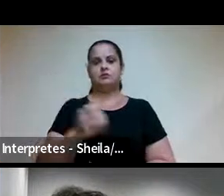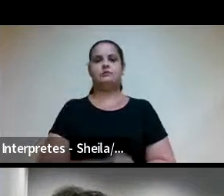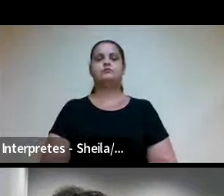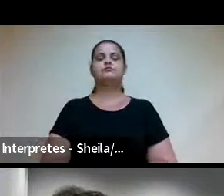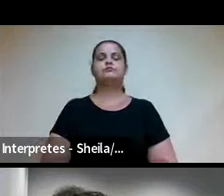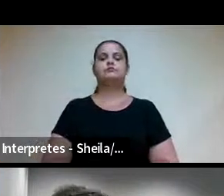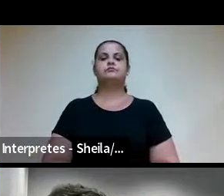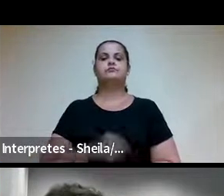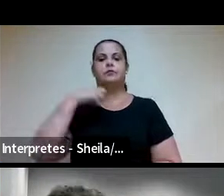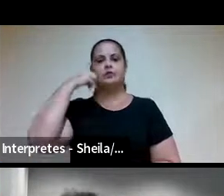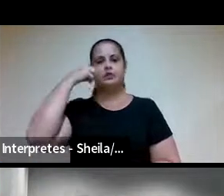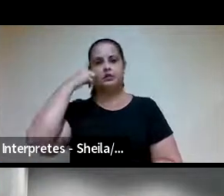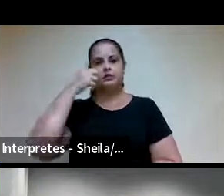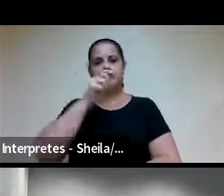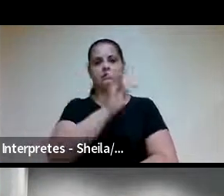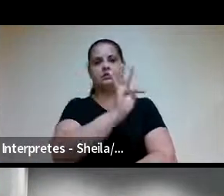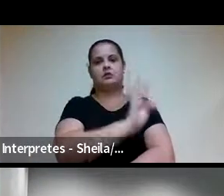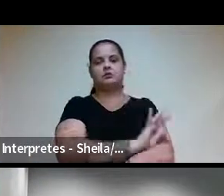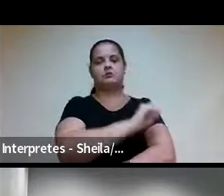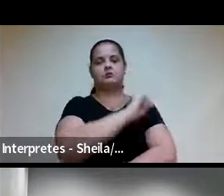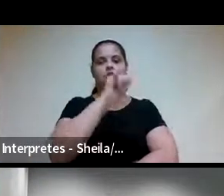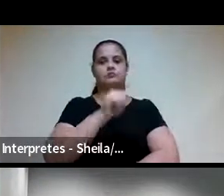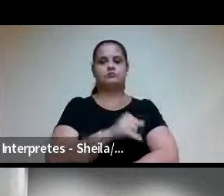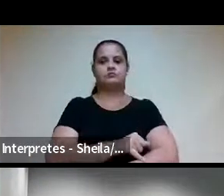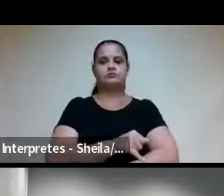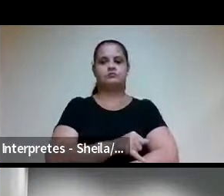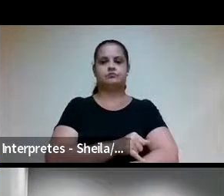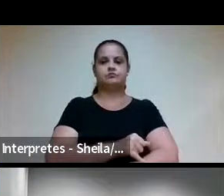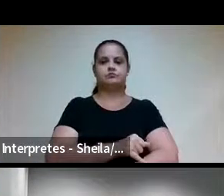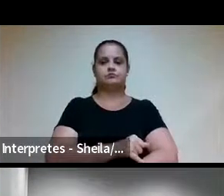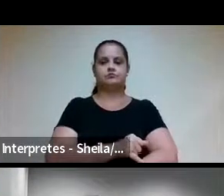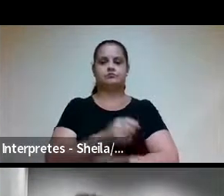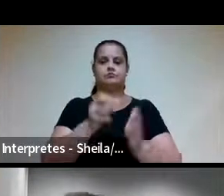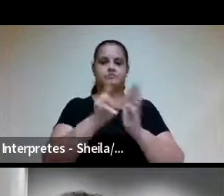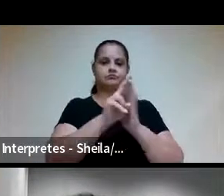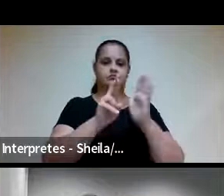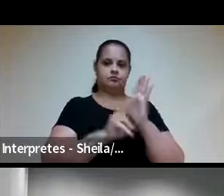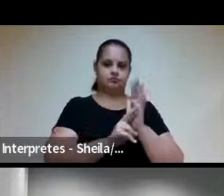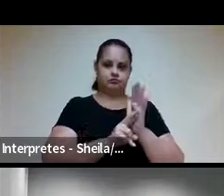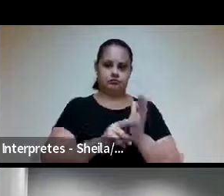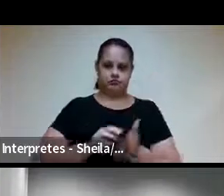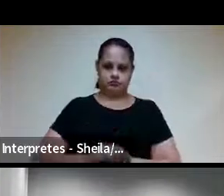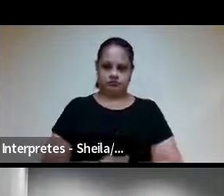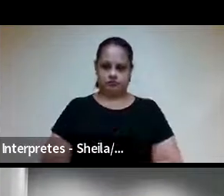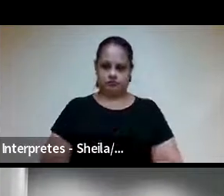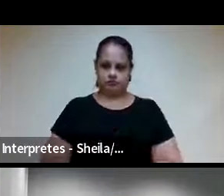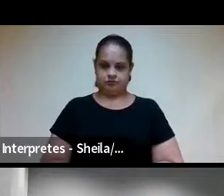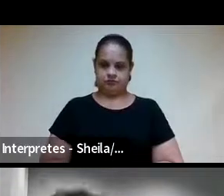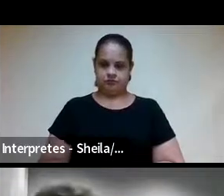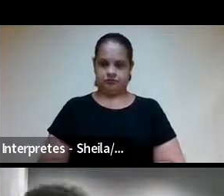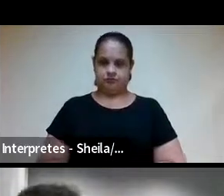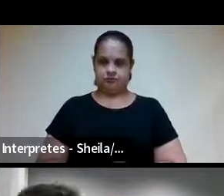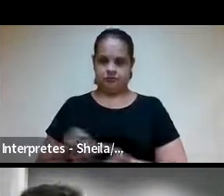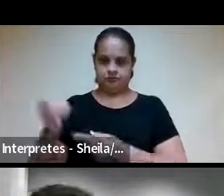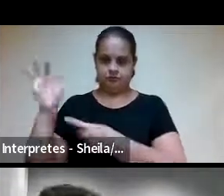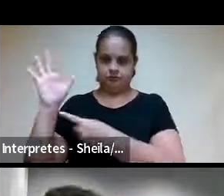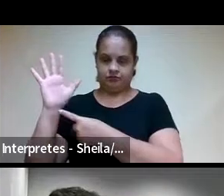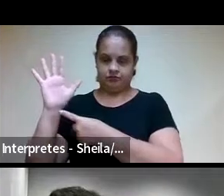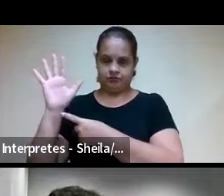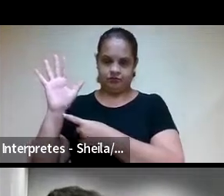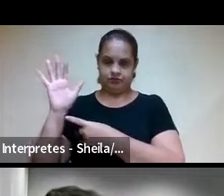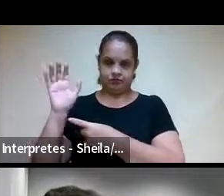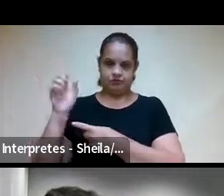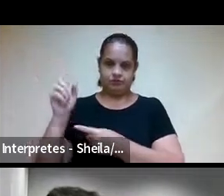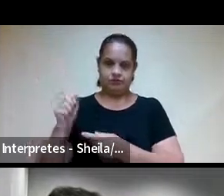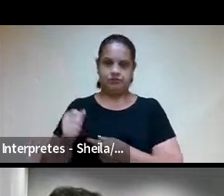doutor Fernando Jales é o relator, a quem concedo a palavra. Excelência, pela ordem, eu gostaria de pedir permissão a Vossa Excelência